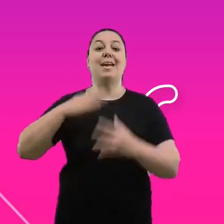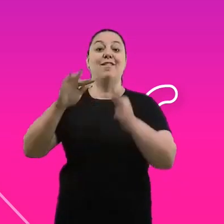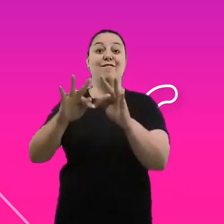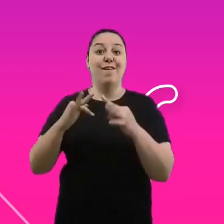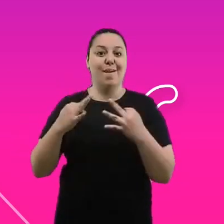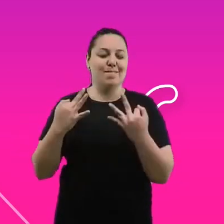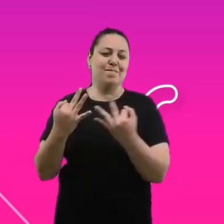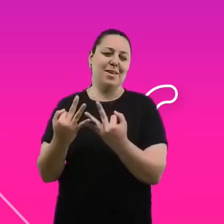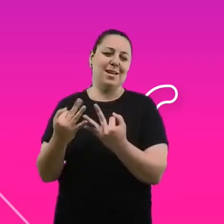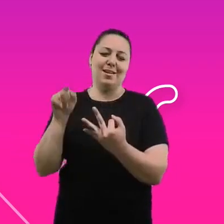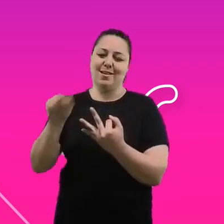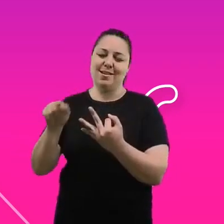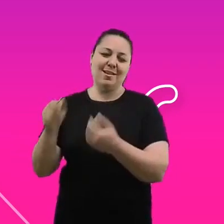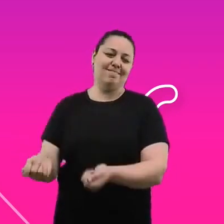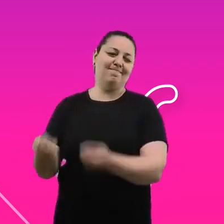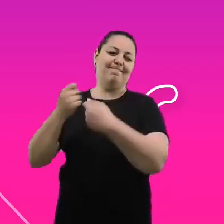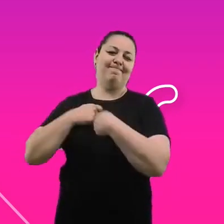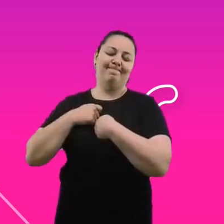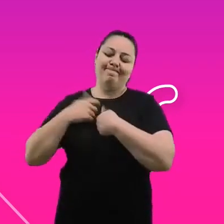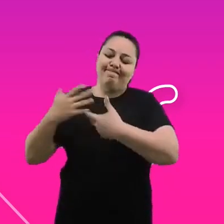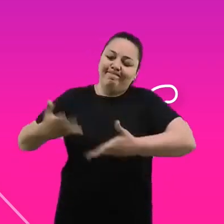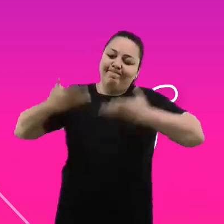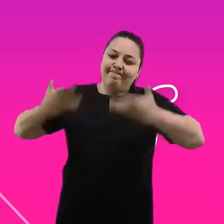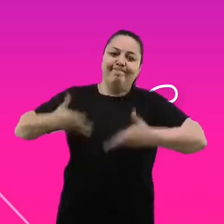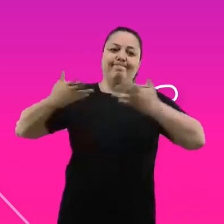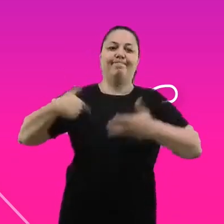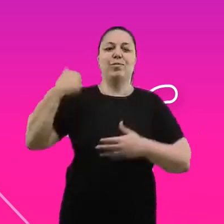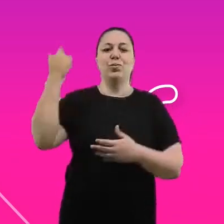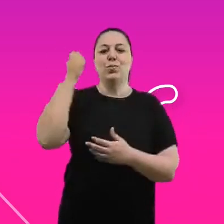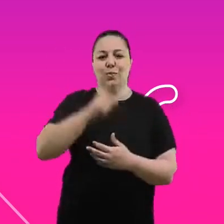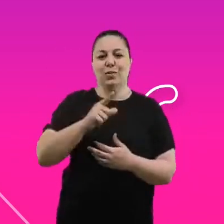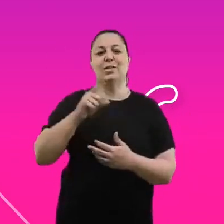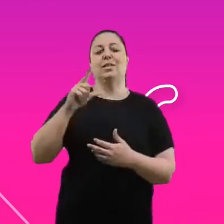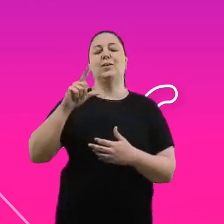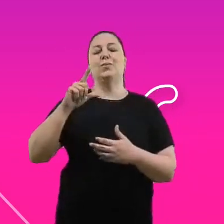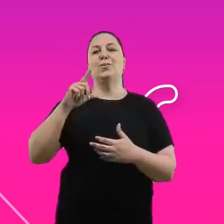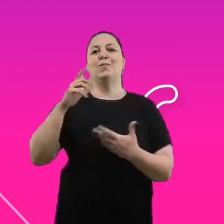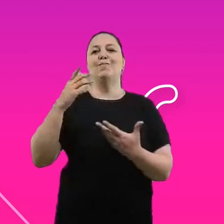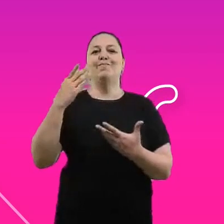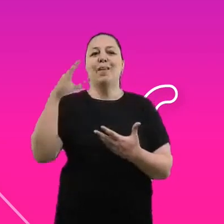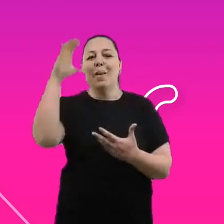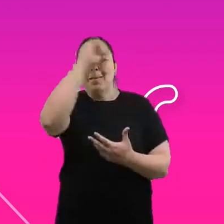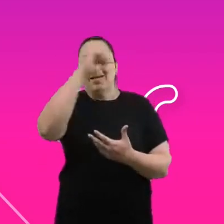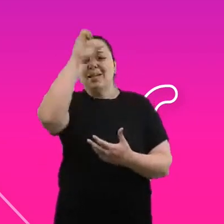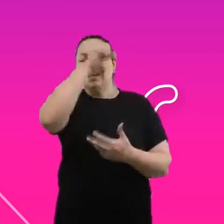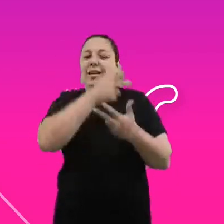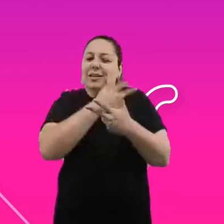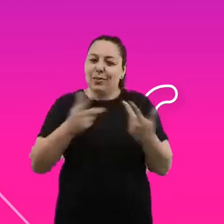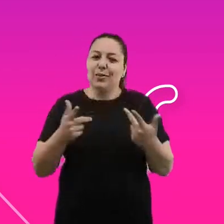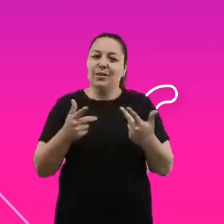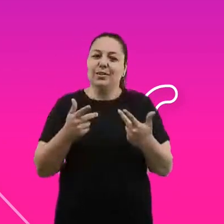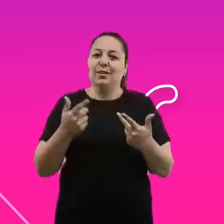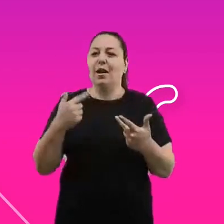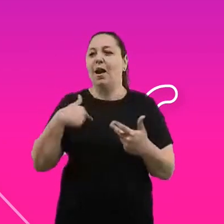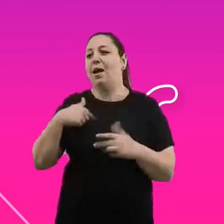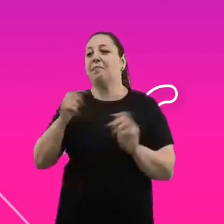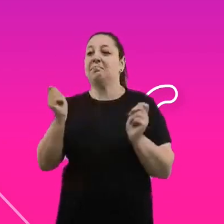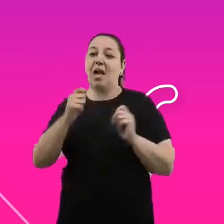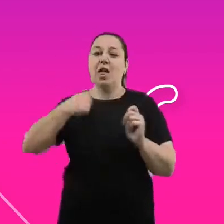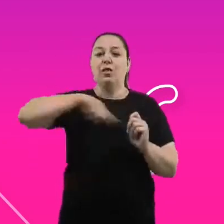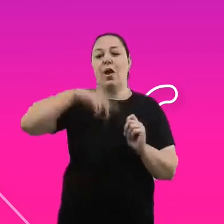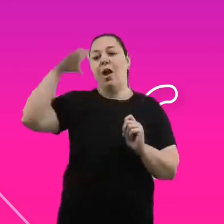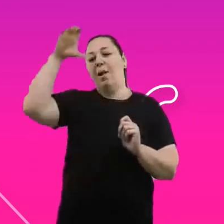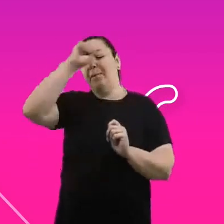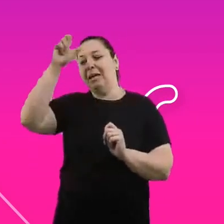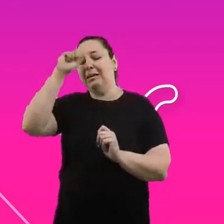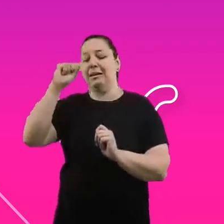e eu digo que a gente aprende, pode aprender pelo amor e pela dor, mas geralmente o aprendizado pela dor, ele nos traz ensinamentos